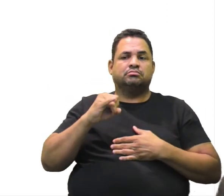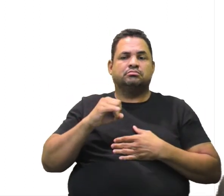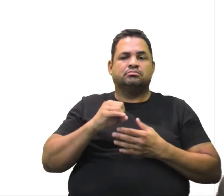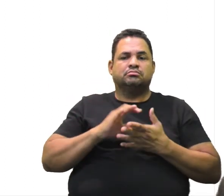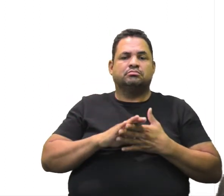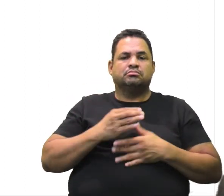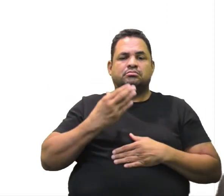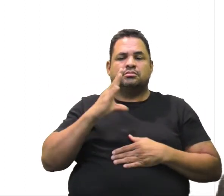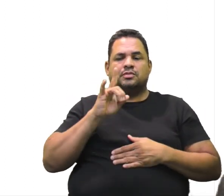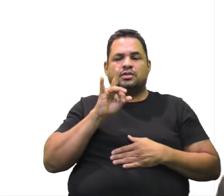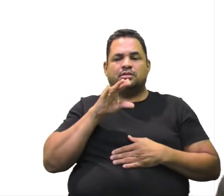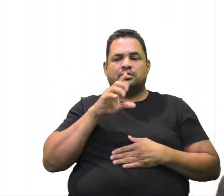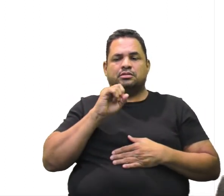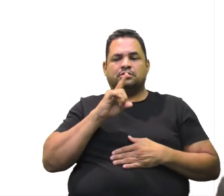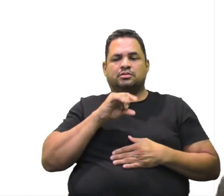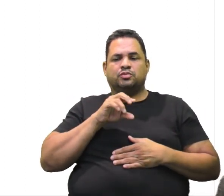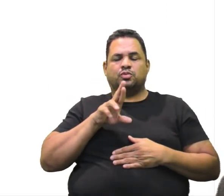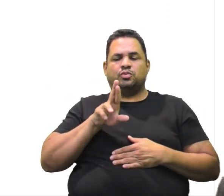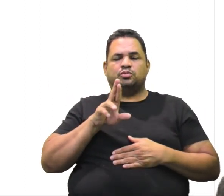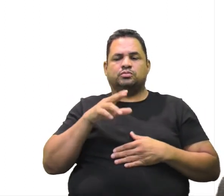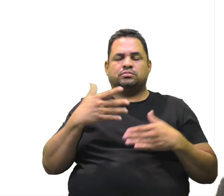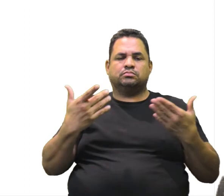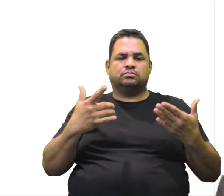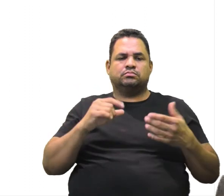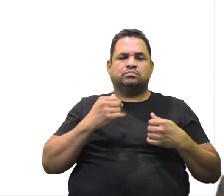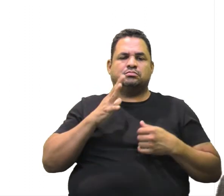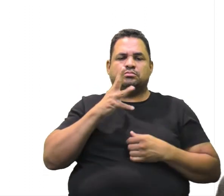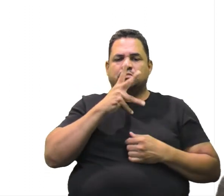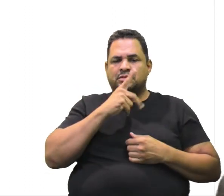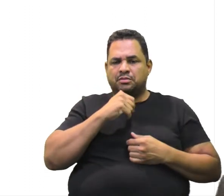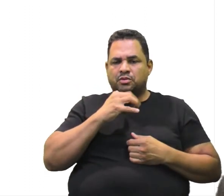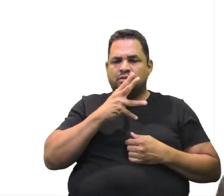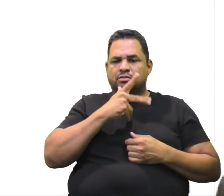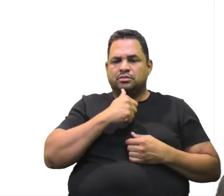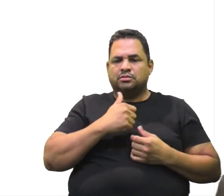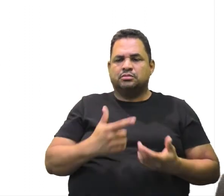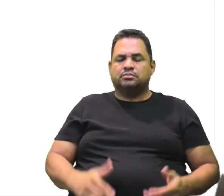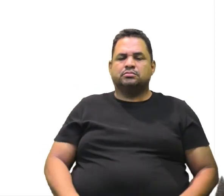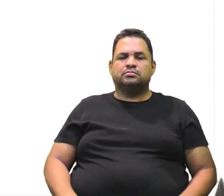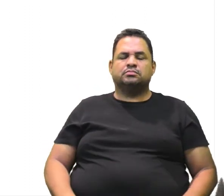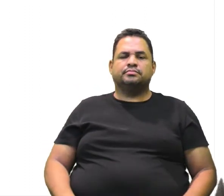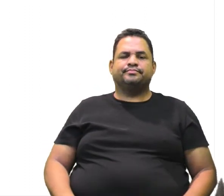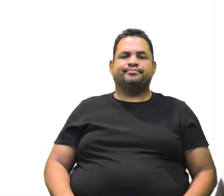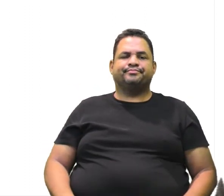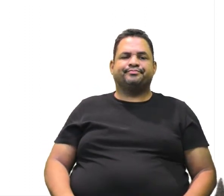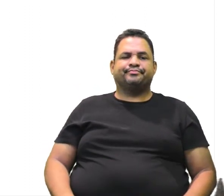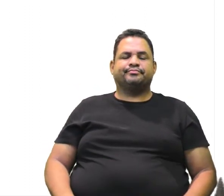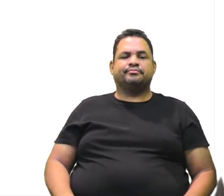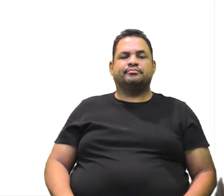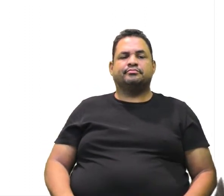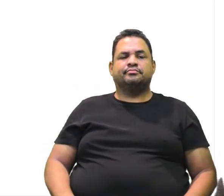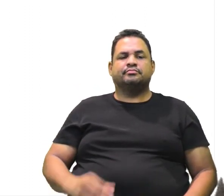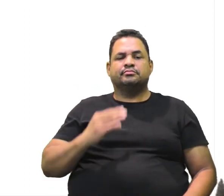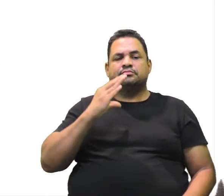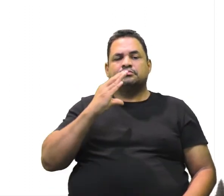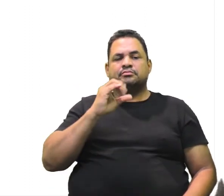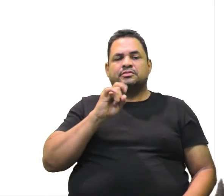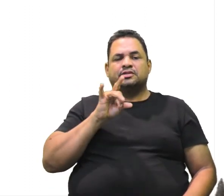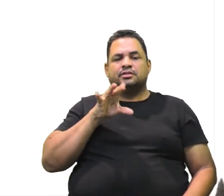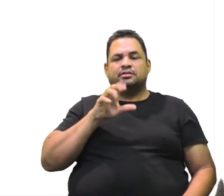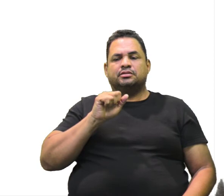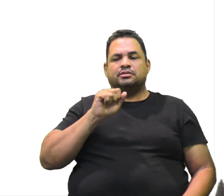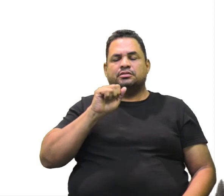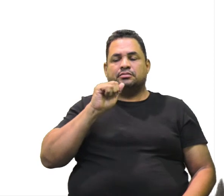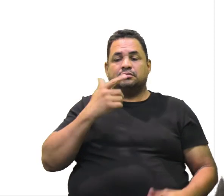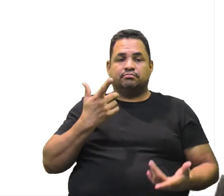um catalisador, então ela demora mais tempo. E a catalase, por se tratar de